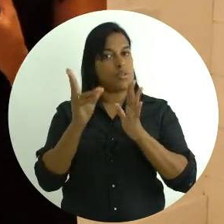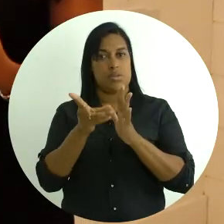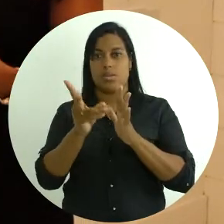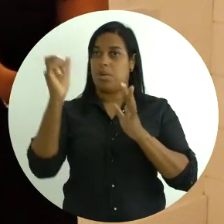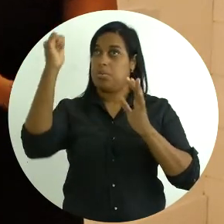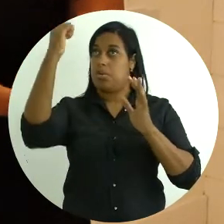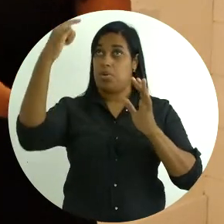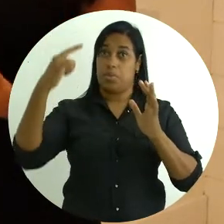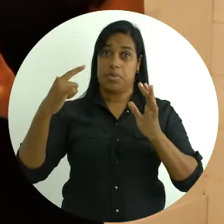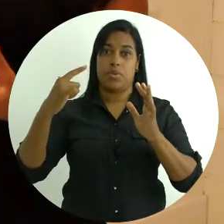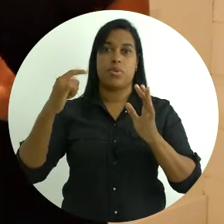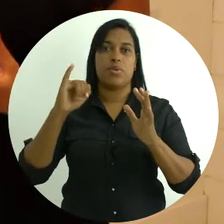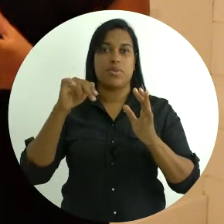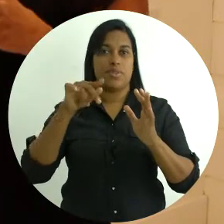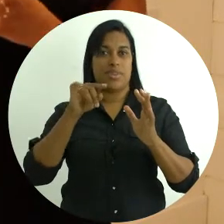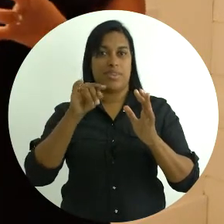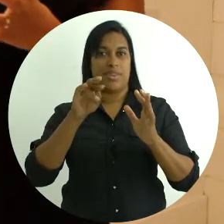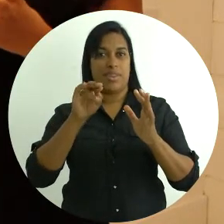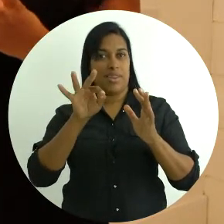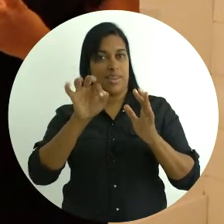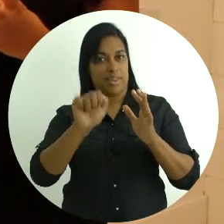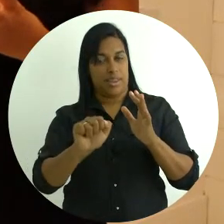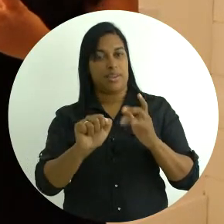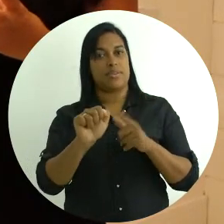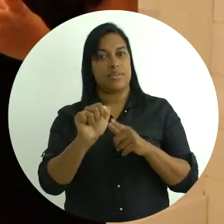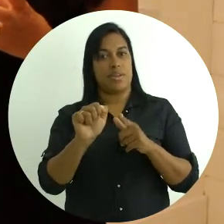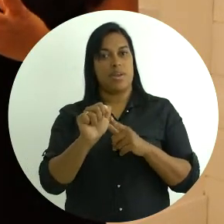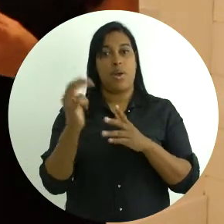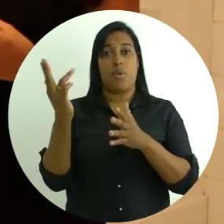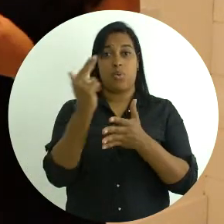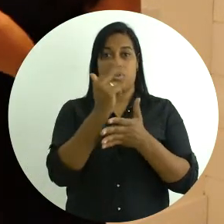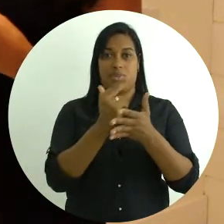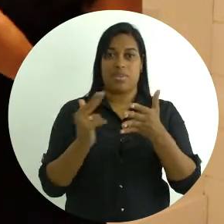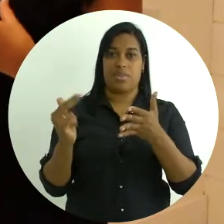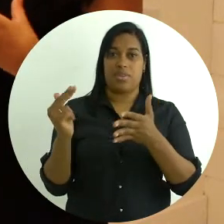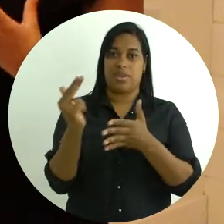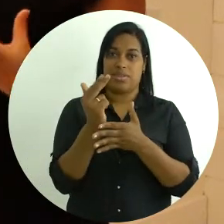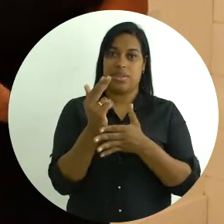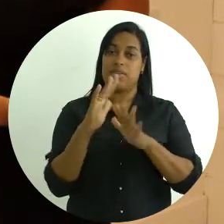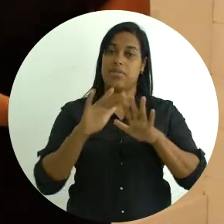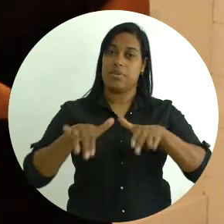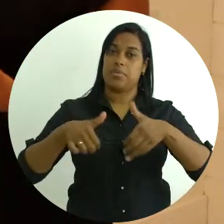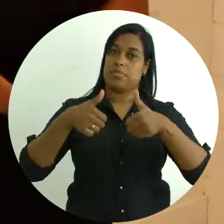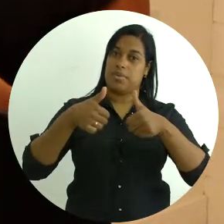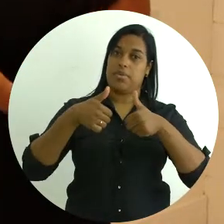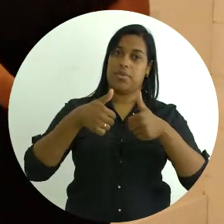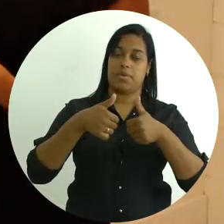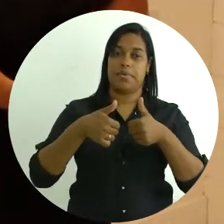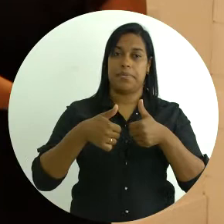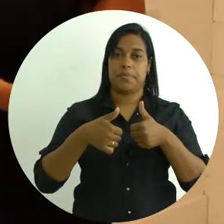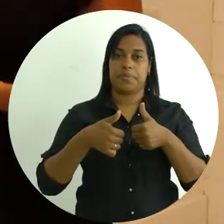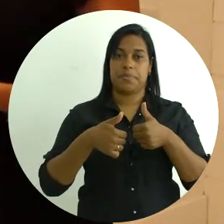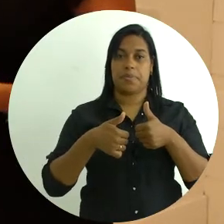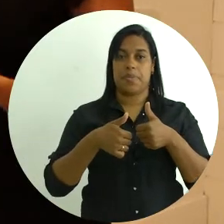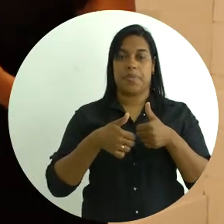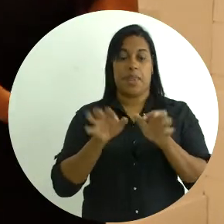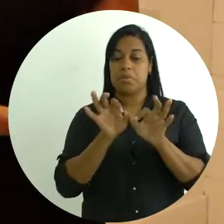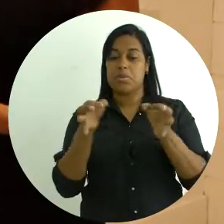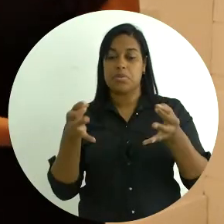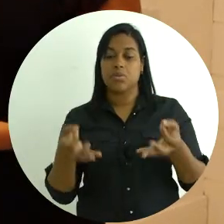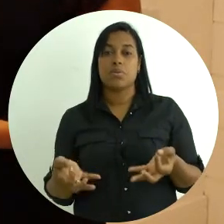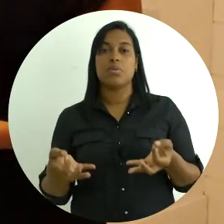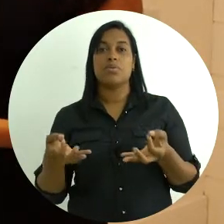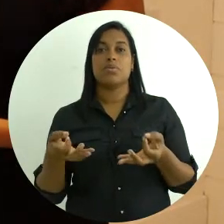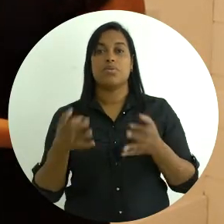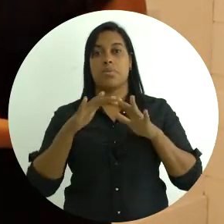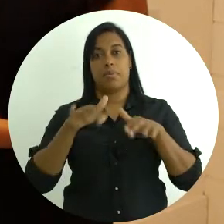que são com luz indireta, ela fica muito, o design fica mais acentuado e você transforma uma simples luminária em